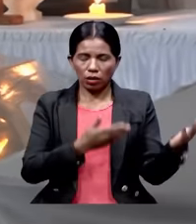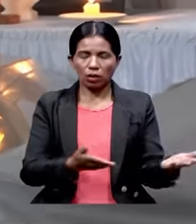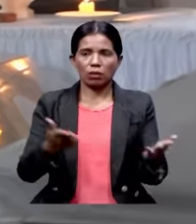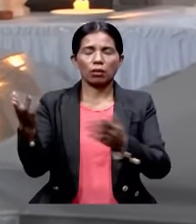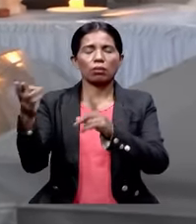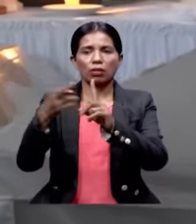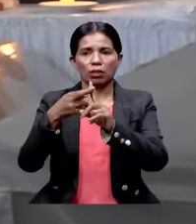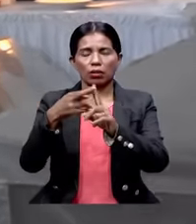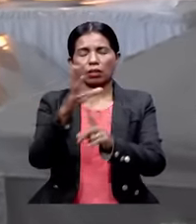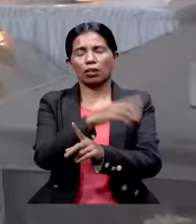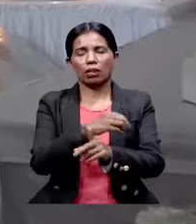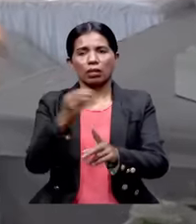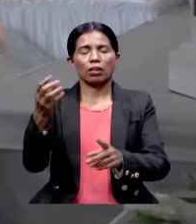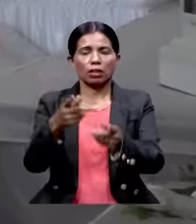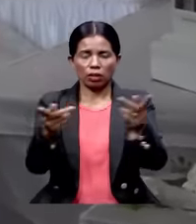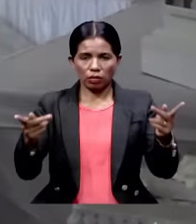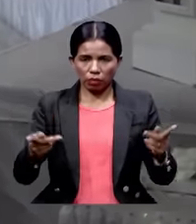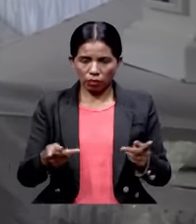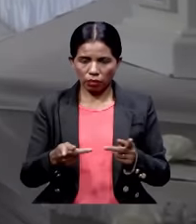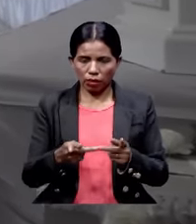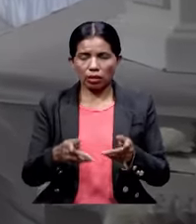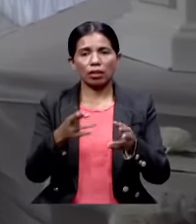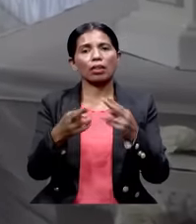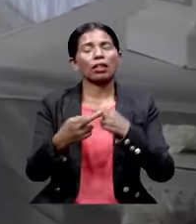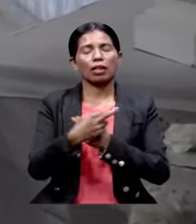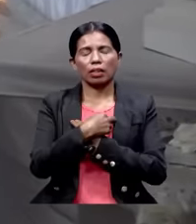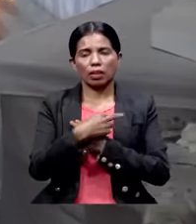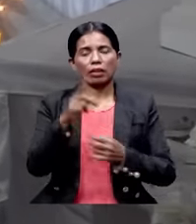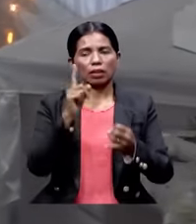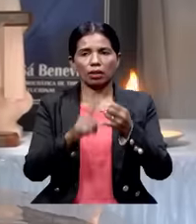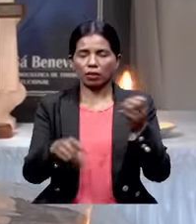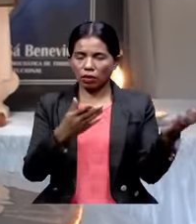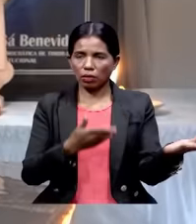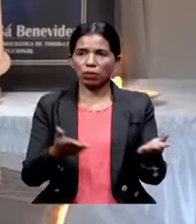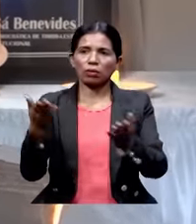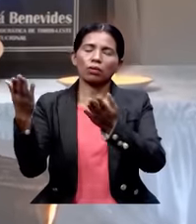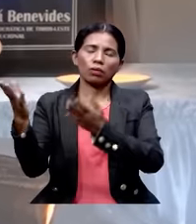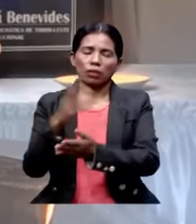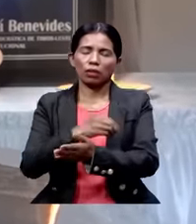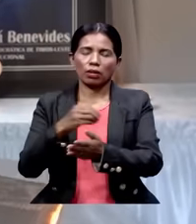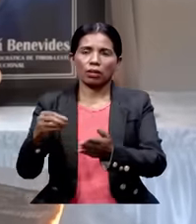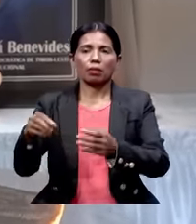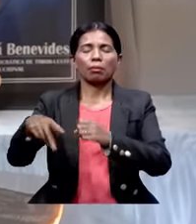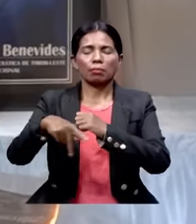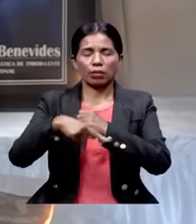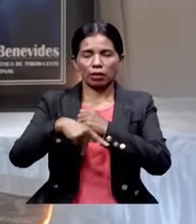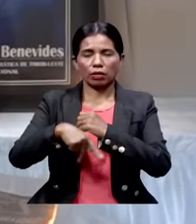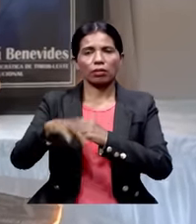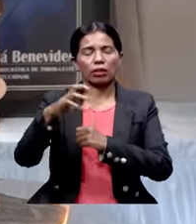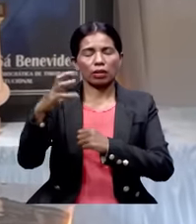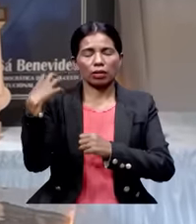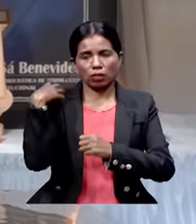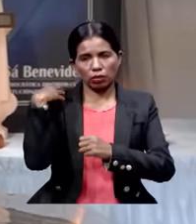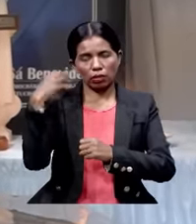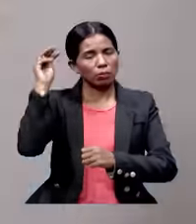cemitério atuhalot e a minha Fátima descansa ikus, família Celori Maktoba para visita se de partido Sanerte, no mos ministério de